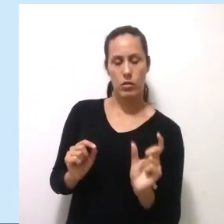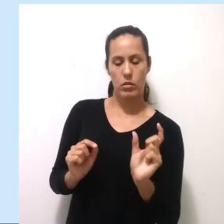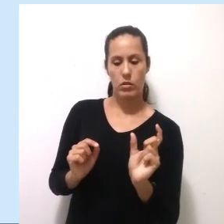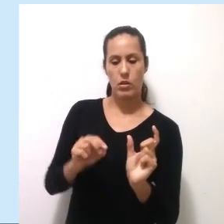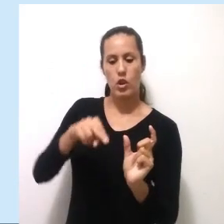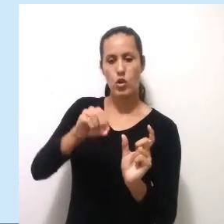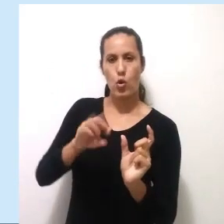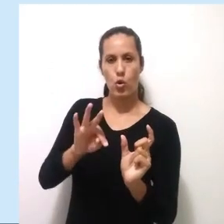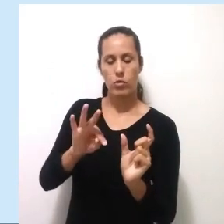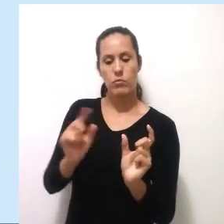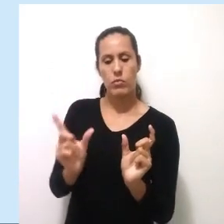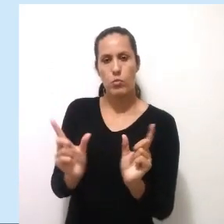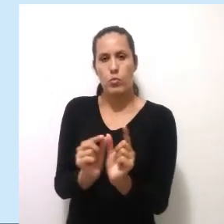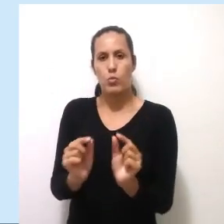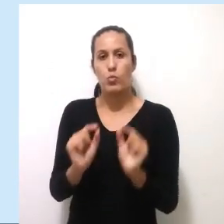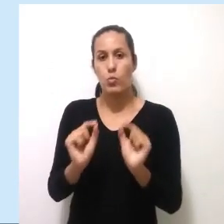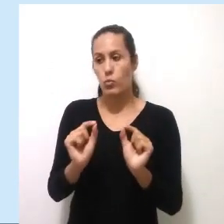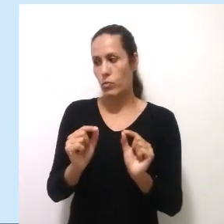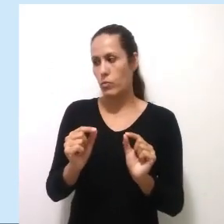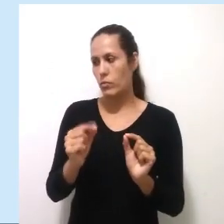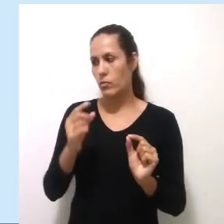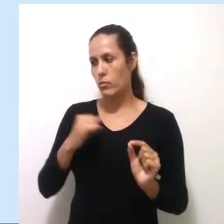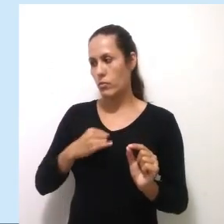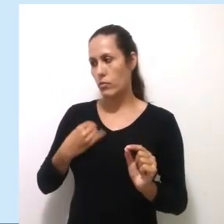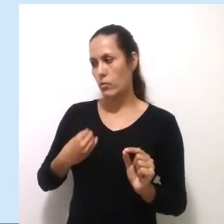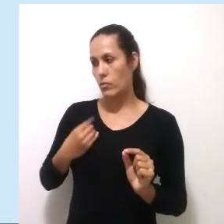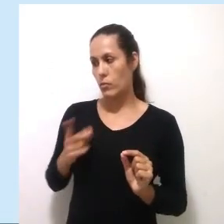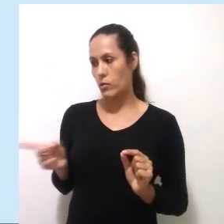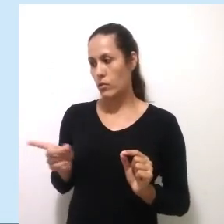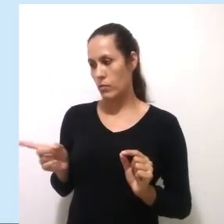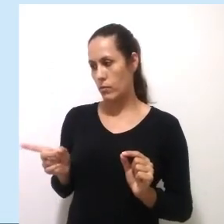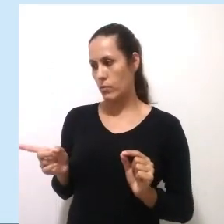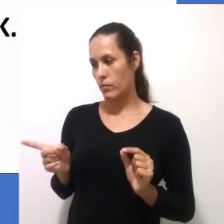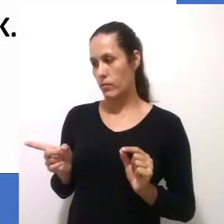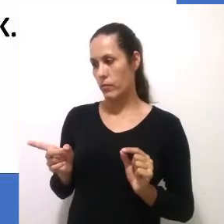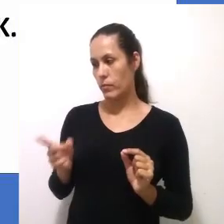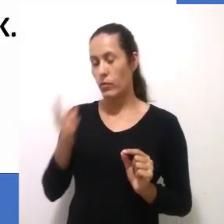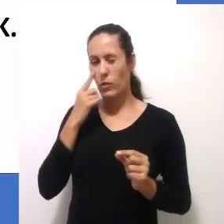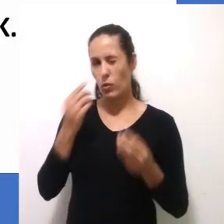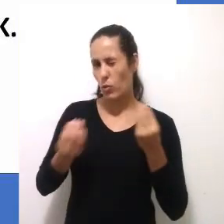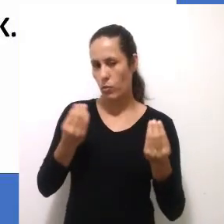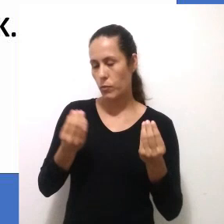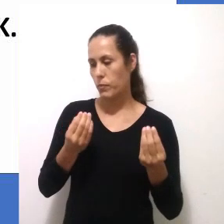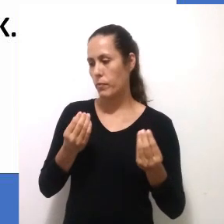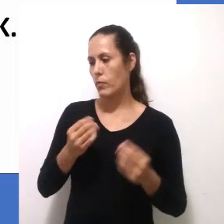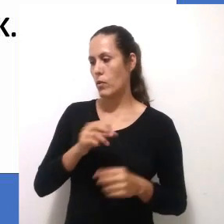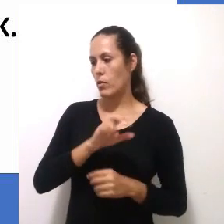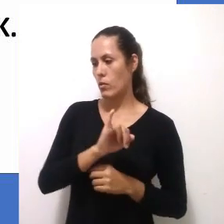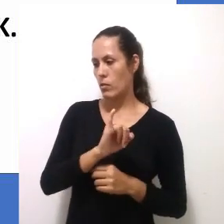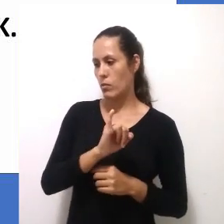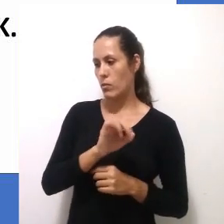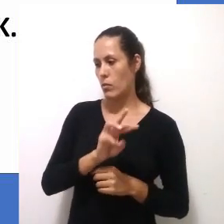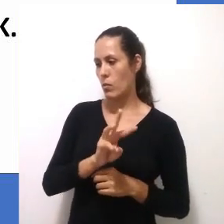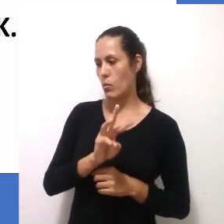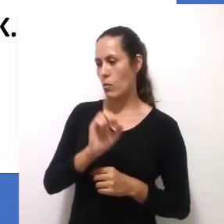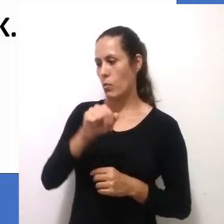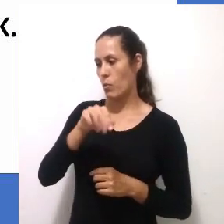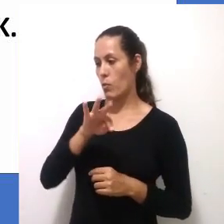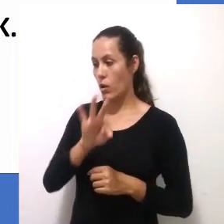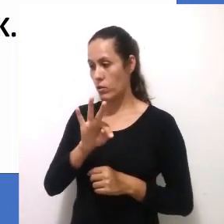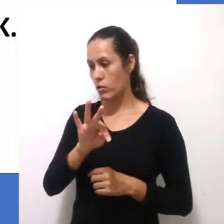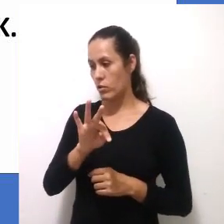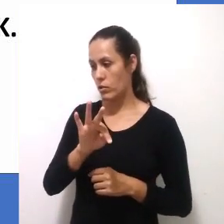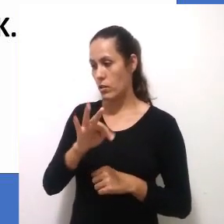contração dessa negativa, que fica aí embaixo, negative to. Olha só um exemplo. I